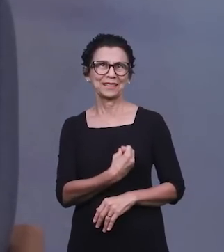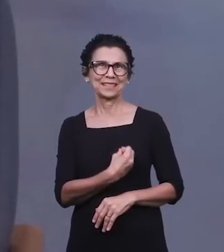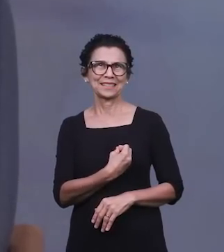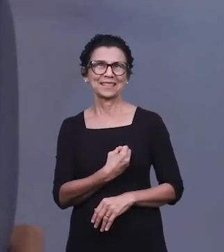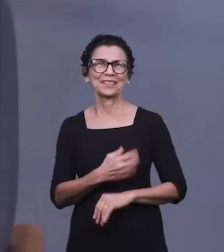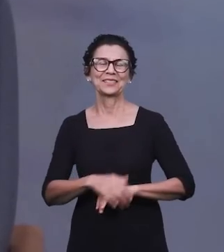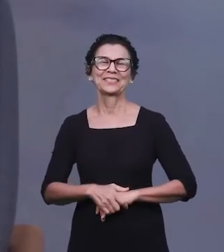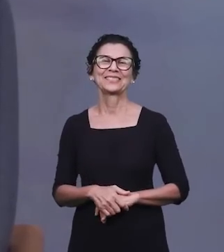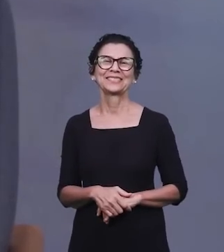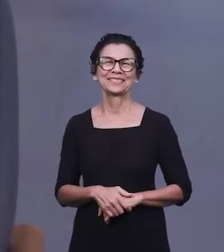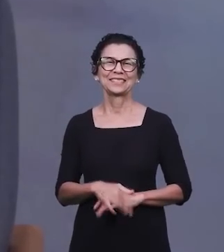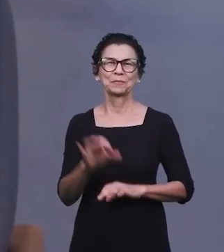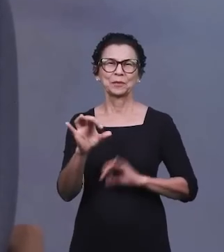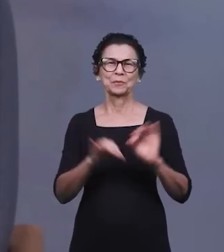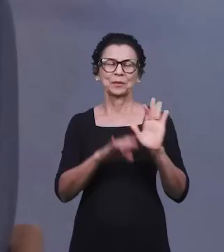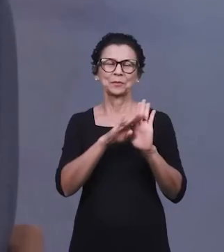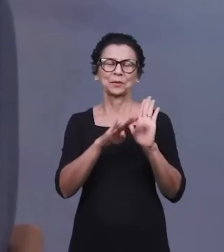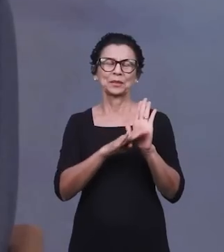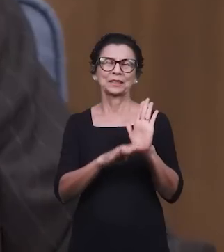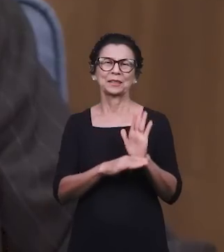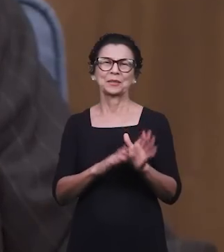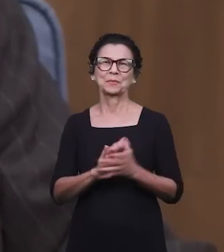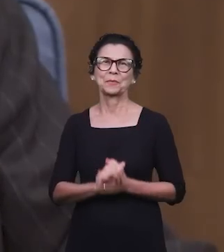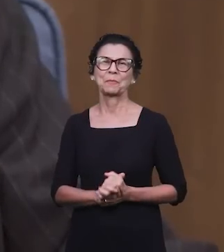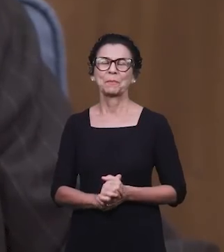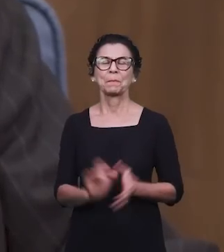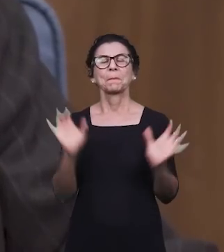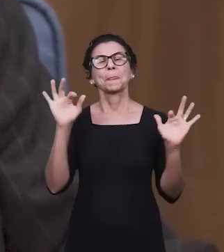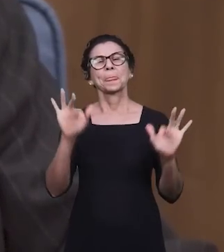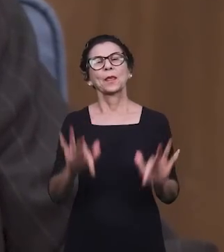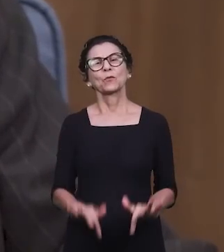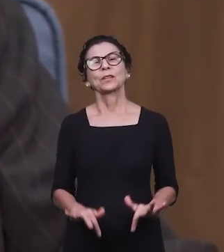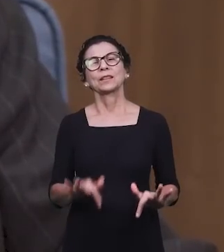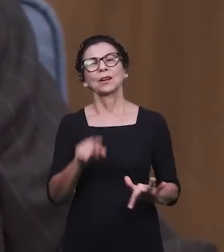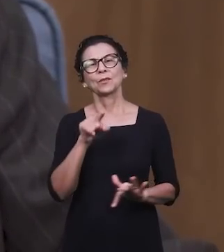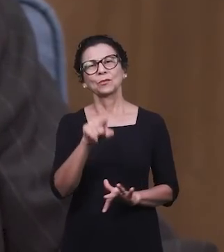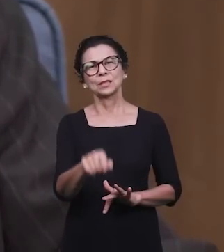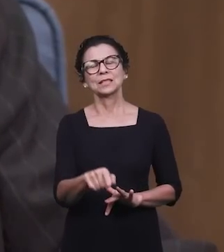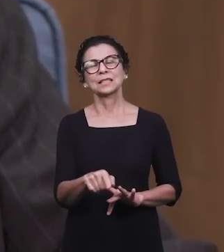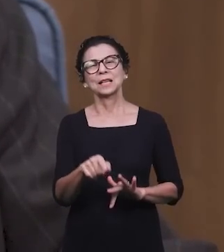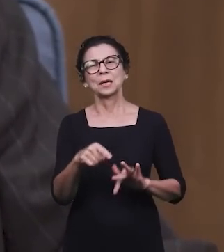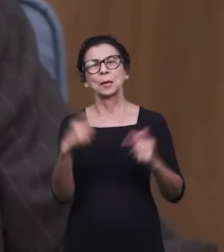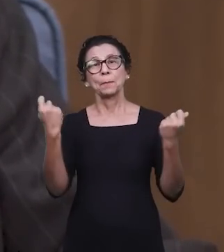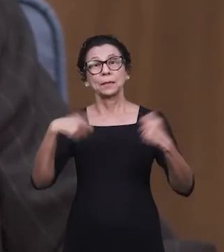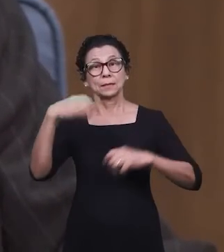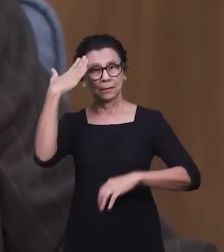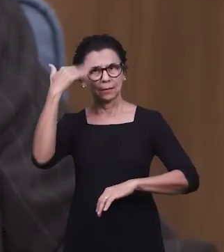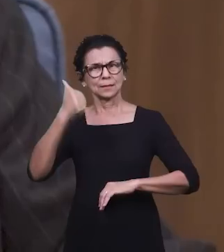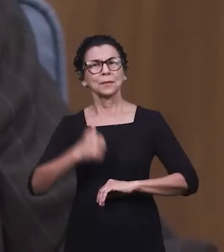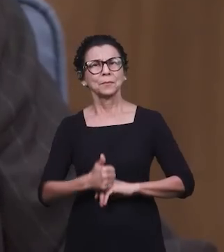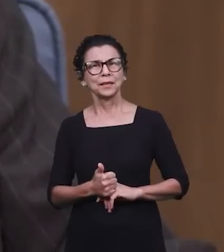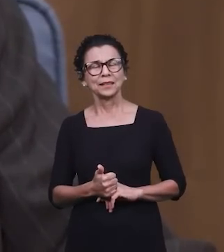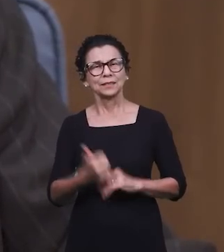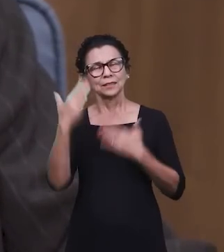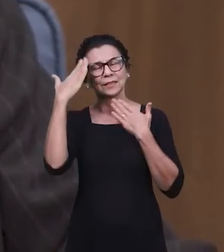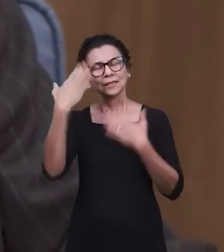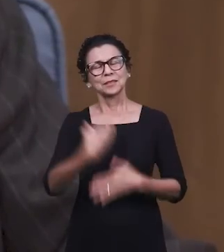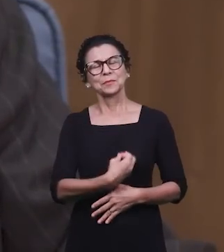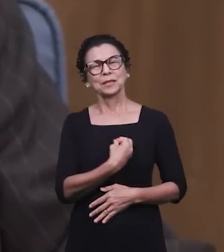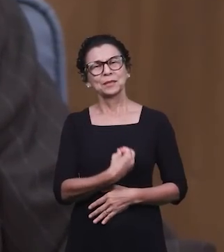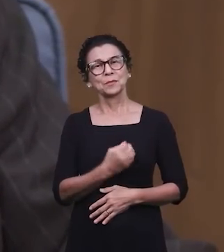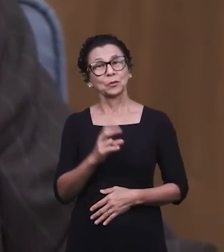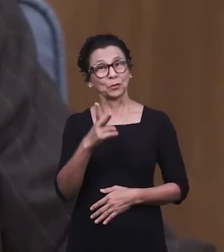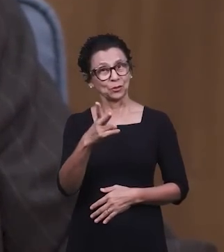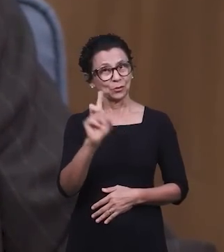gente já pode planejar mais um programa. Bem, chegamos ao fim de mais um programa Você Precisa Saber. Agradecemos a sua